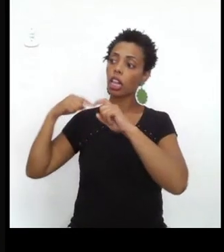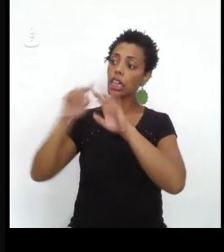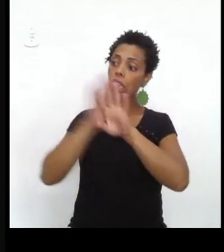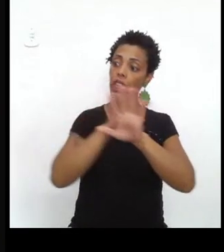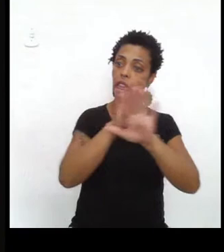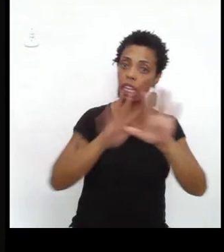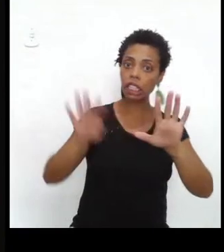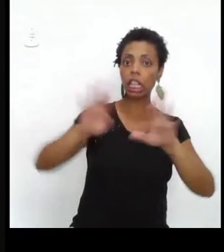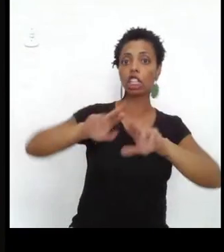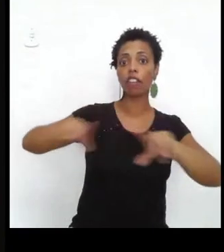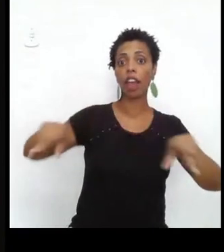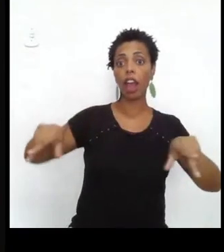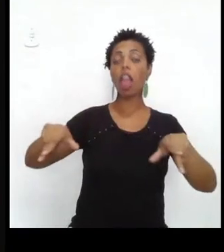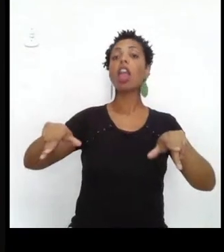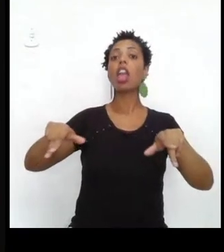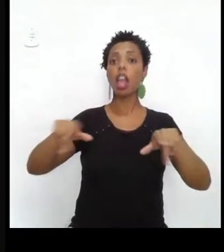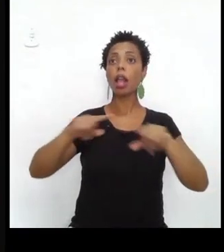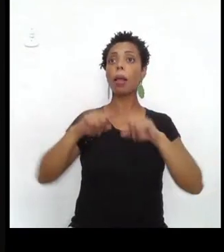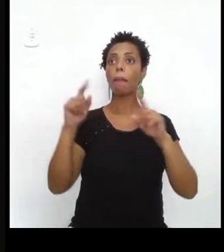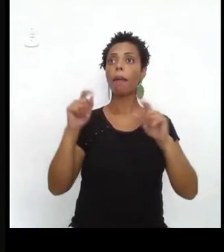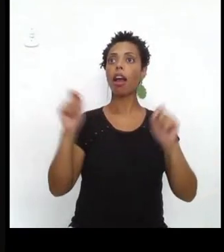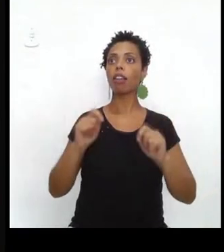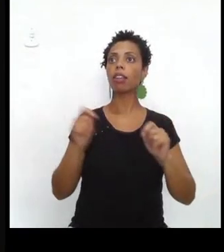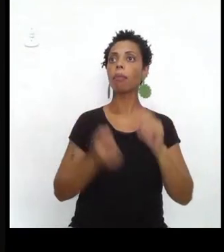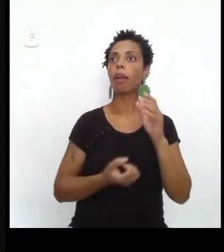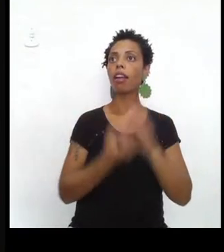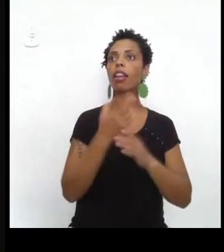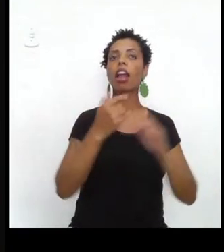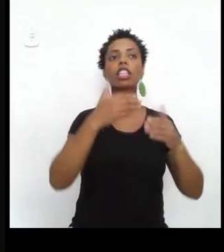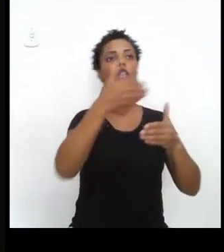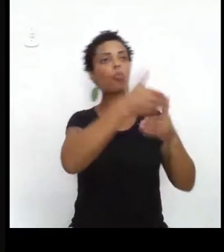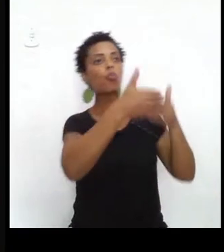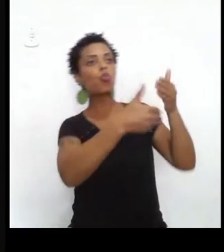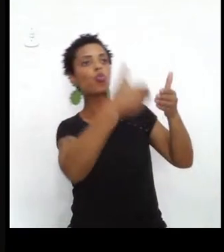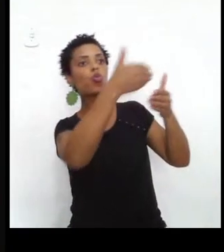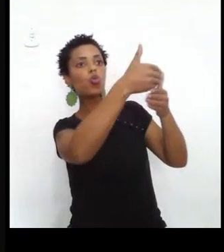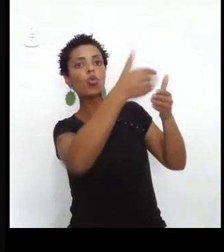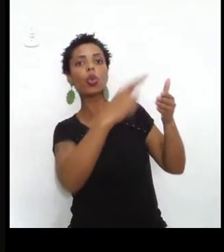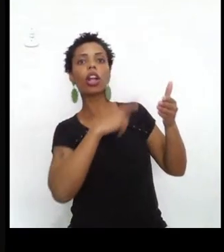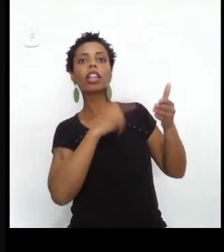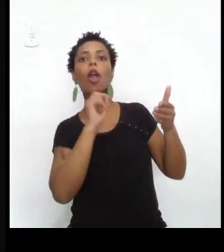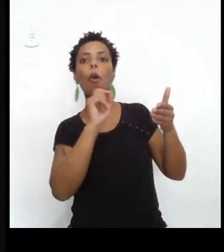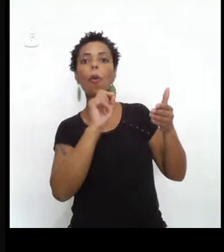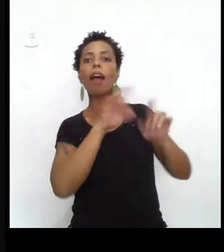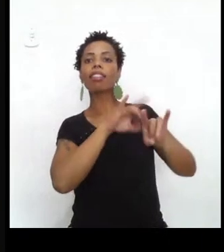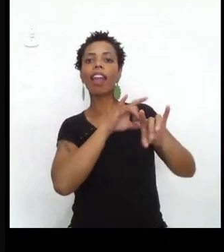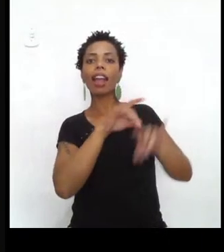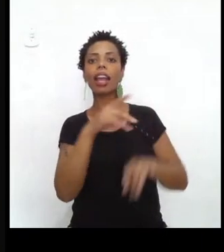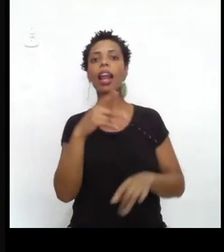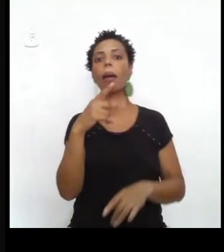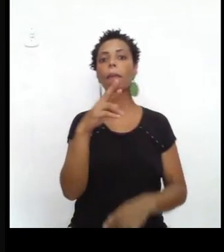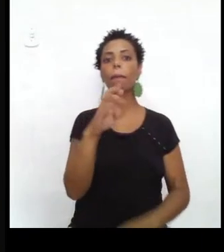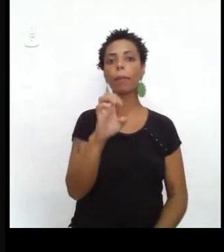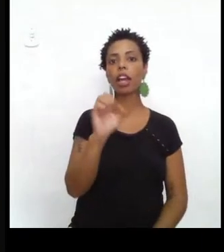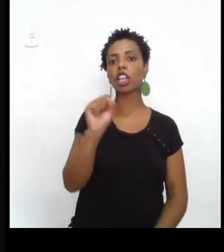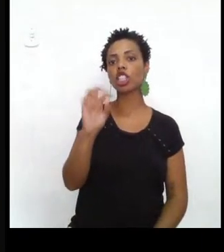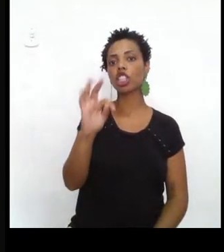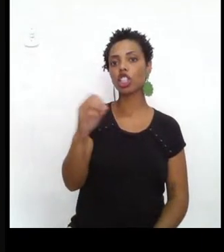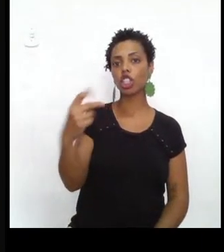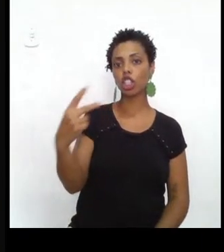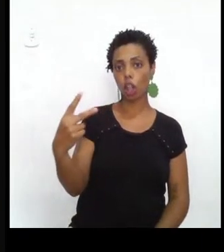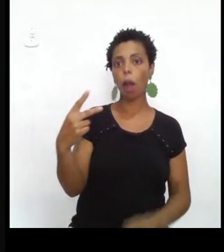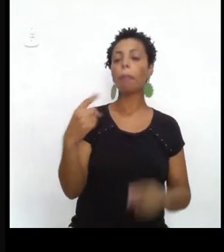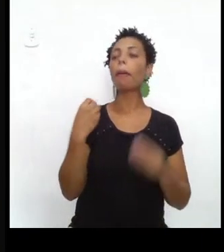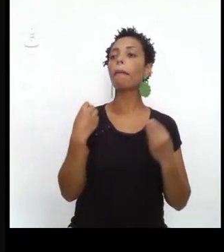pesca e da carga a ver a ambiente na quarta para que podem substituir a esse o exame é